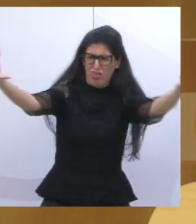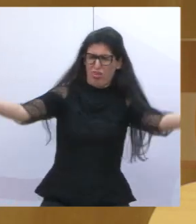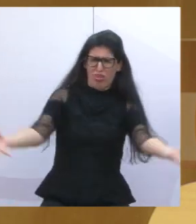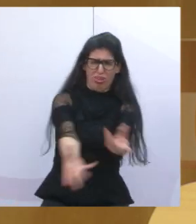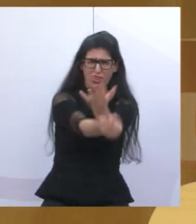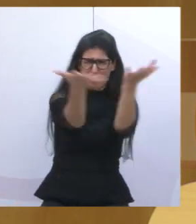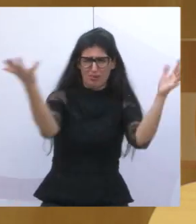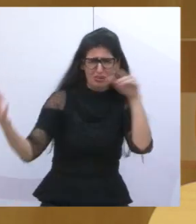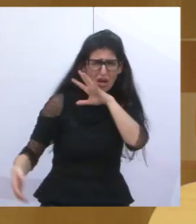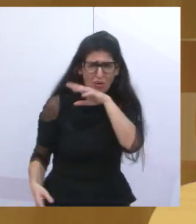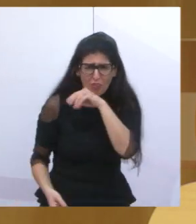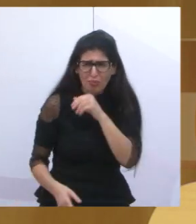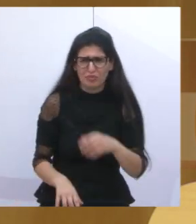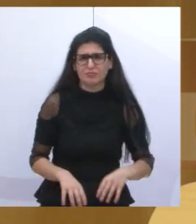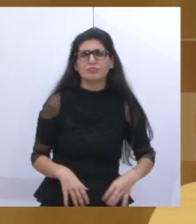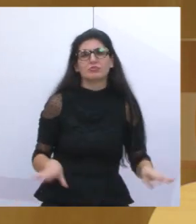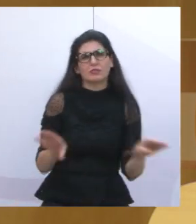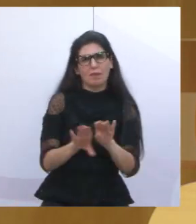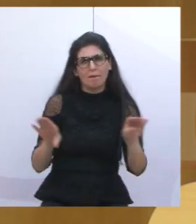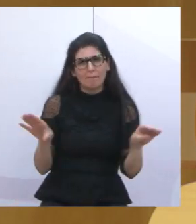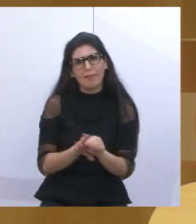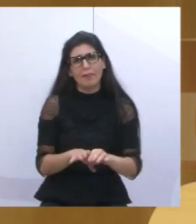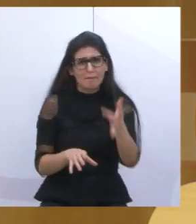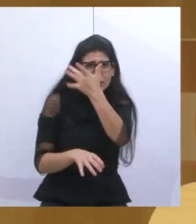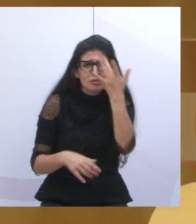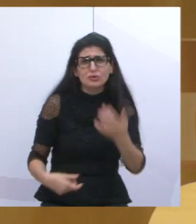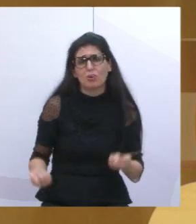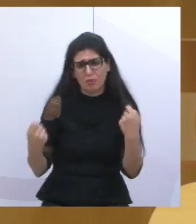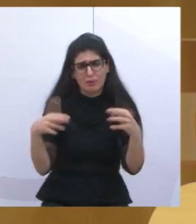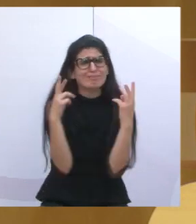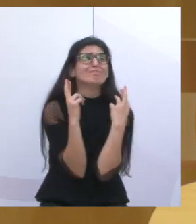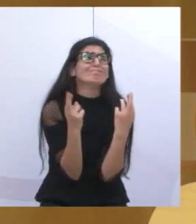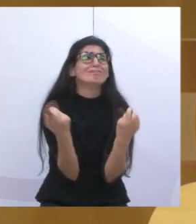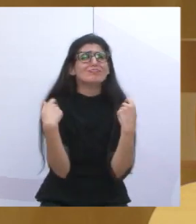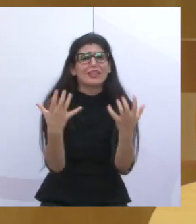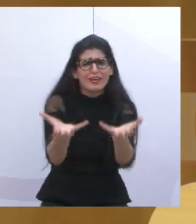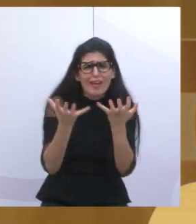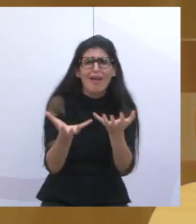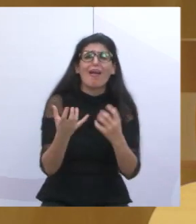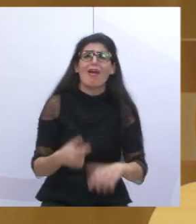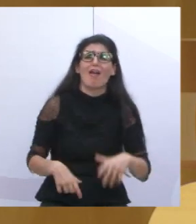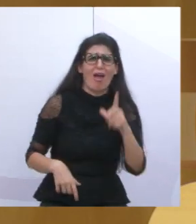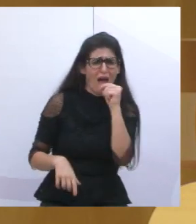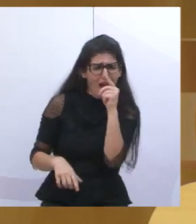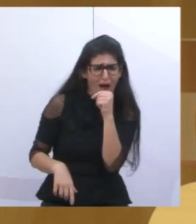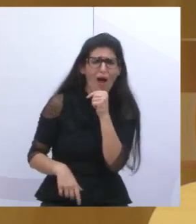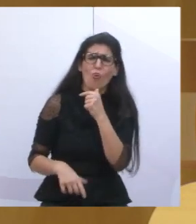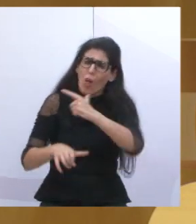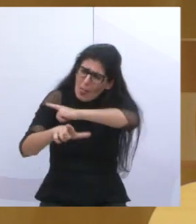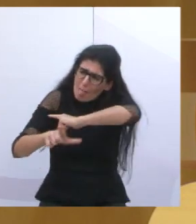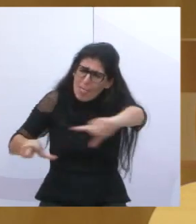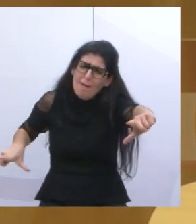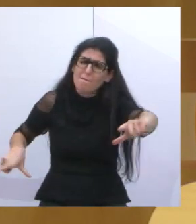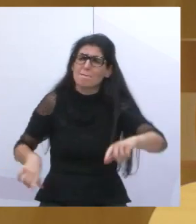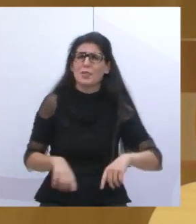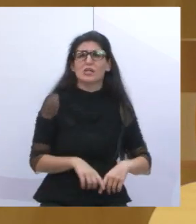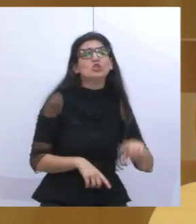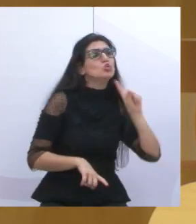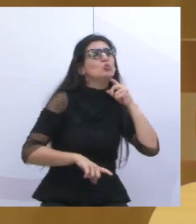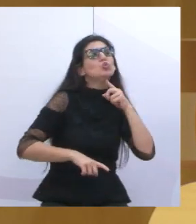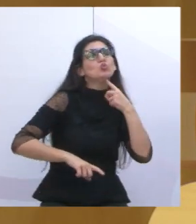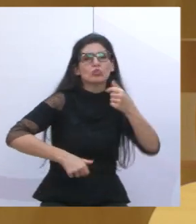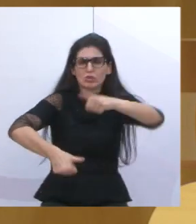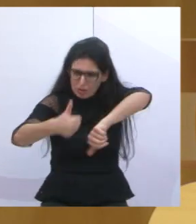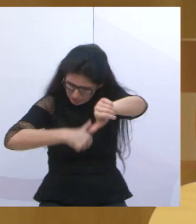assim como a rede de esgoto. Então, é muito sofrível. Talvez por isso, por esse sofrimento, que o cidadão